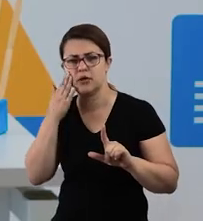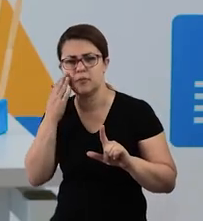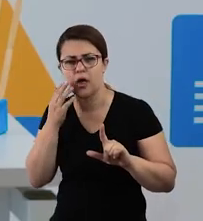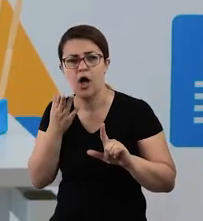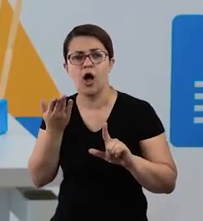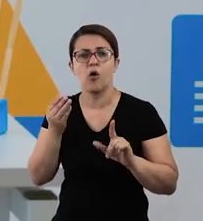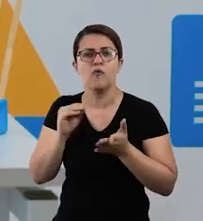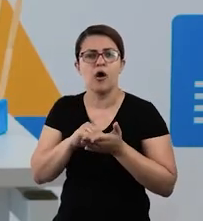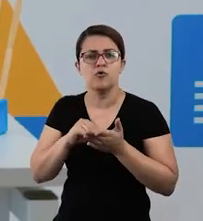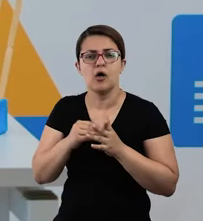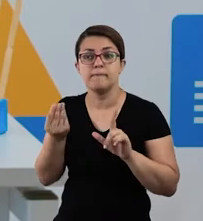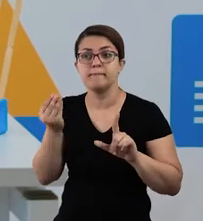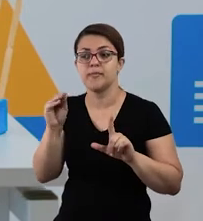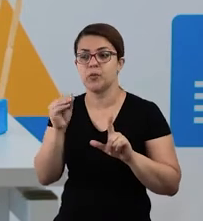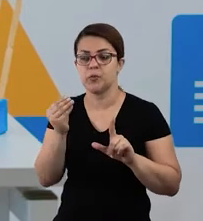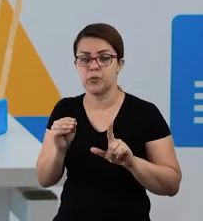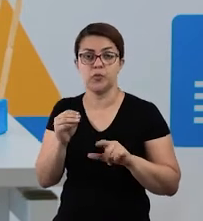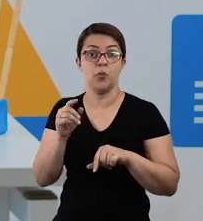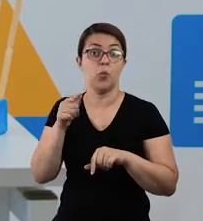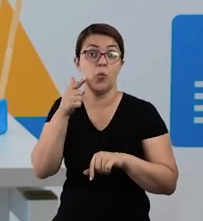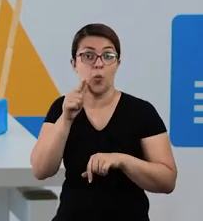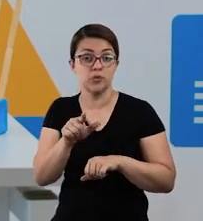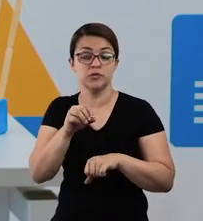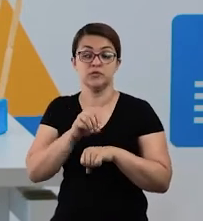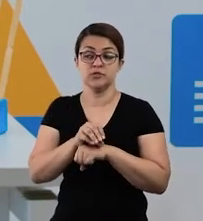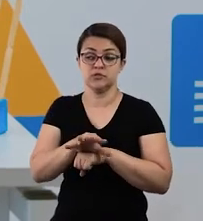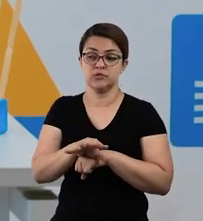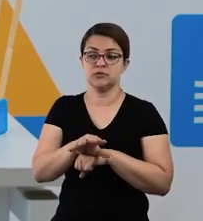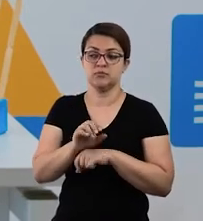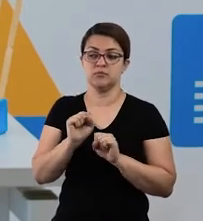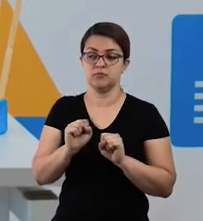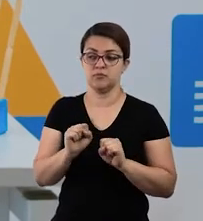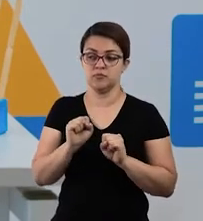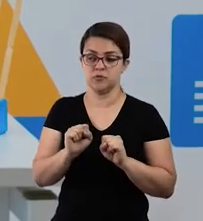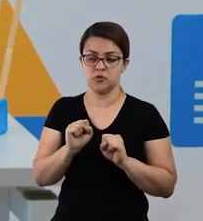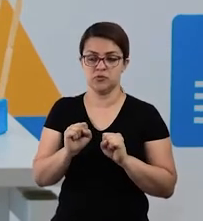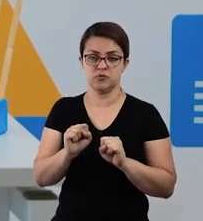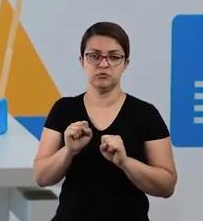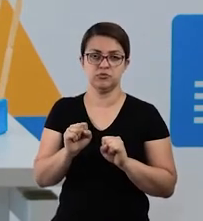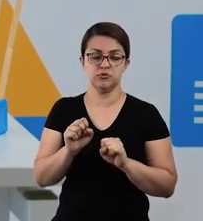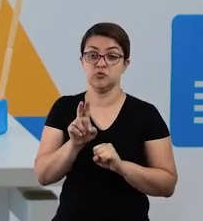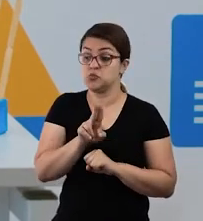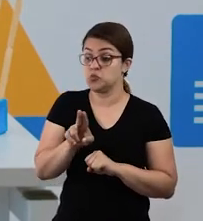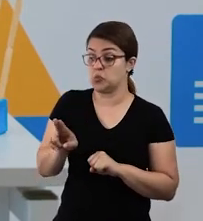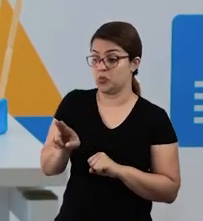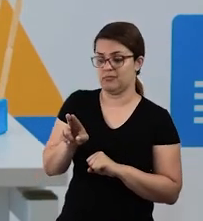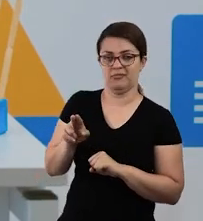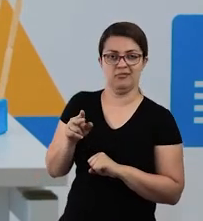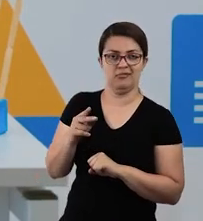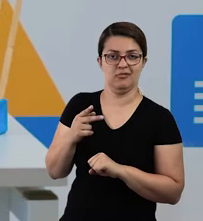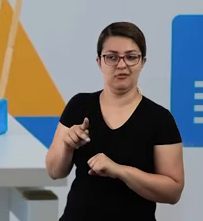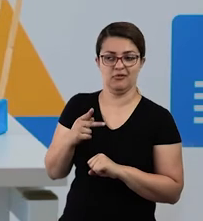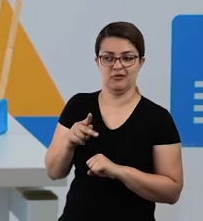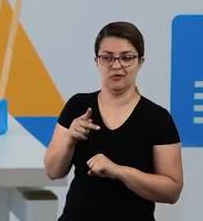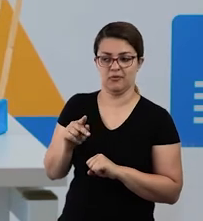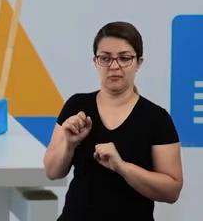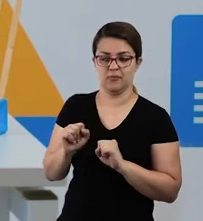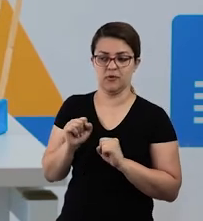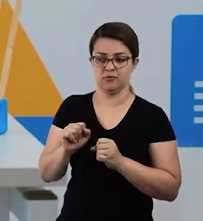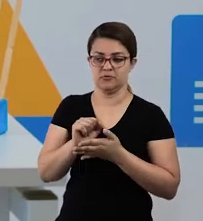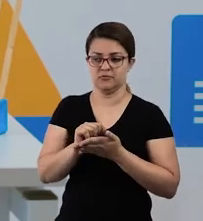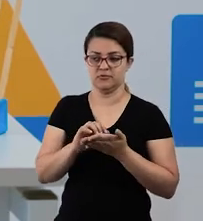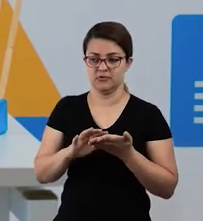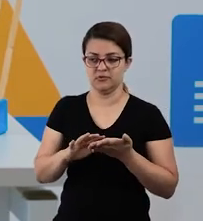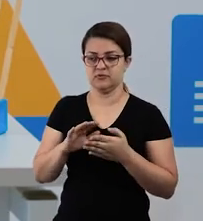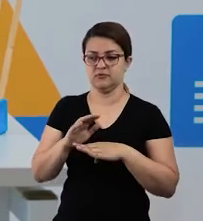restante do alfabeto também. Outra dica, vocês podem tirar as letras do nome. E aí a gente já trabalha duas